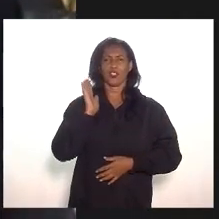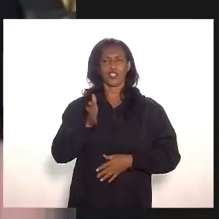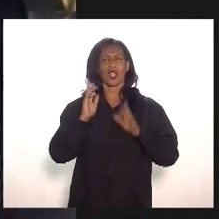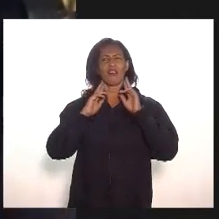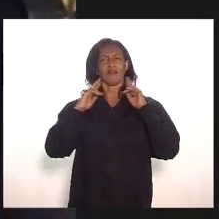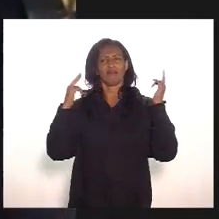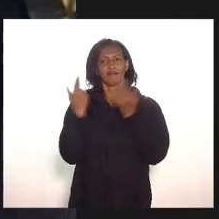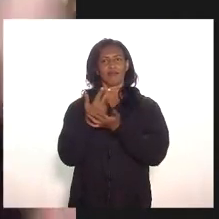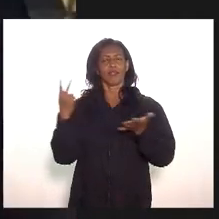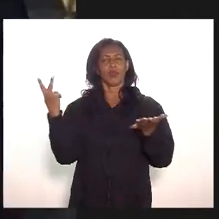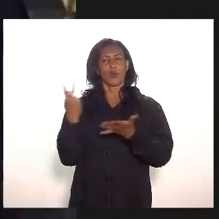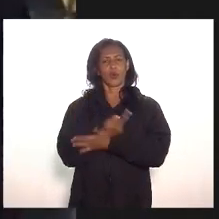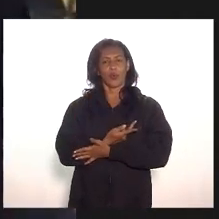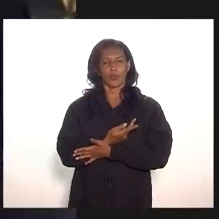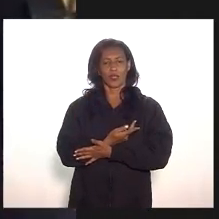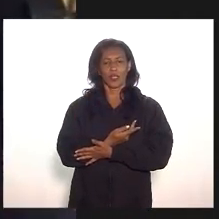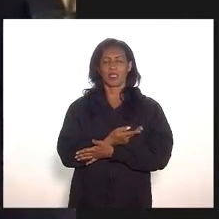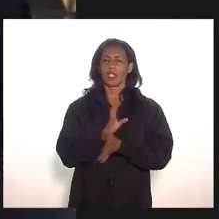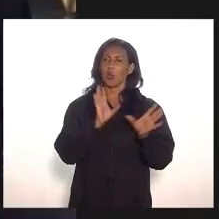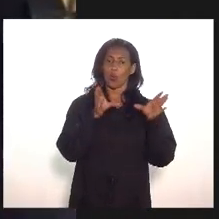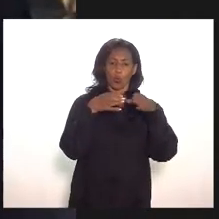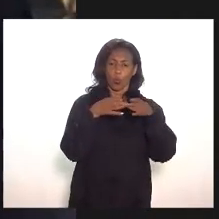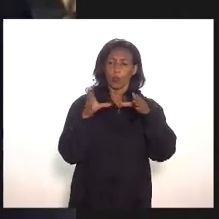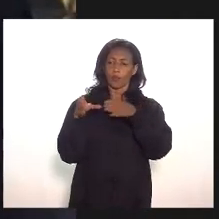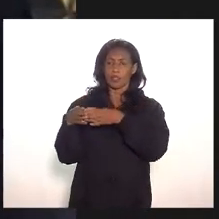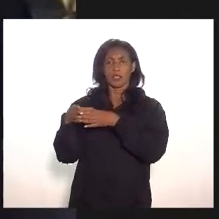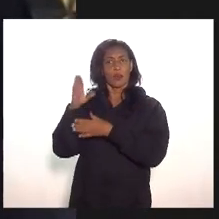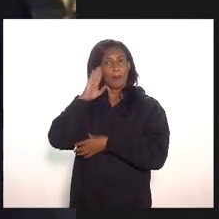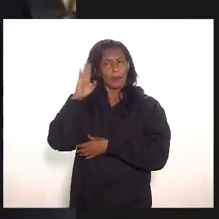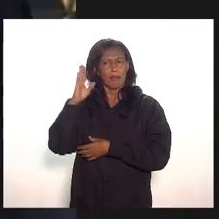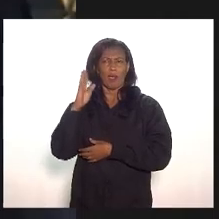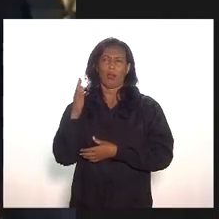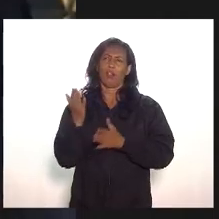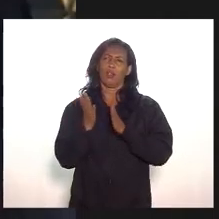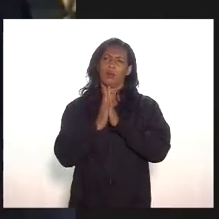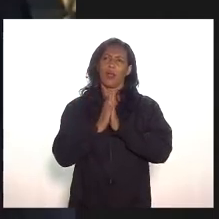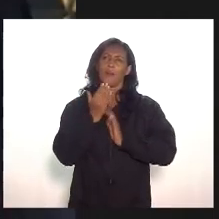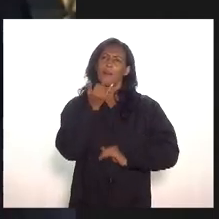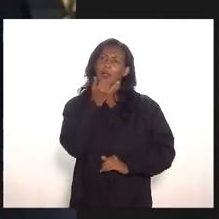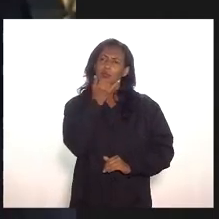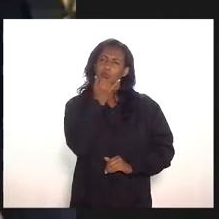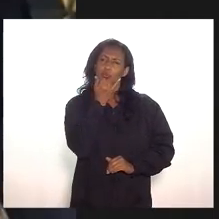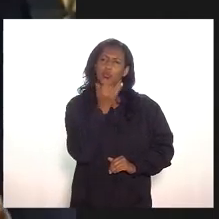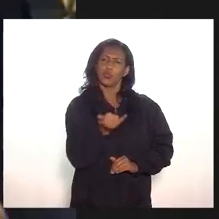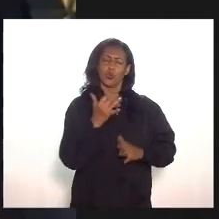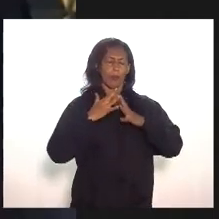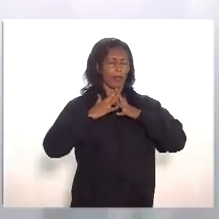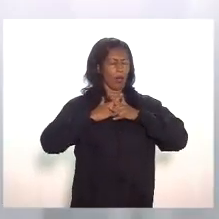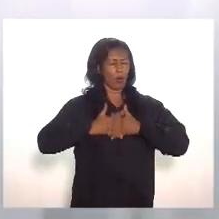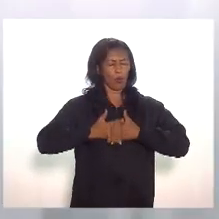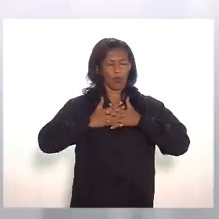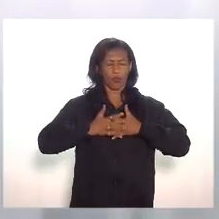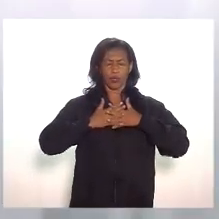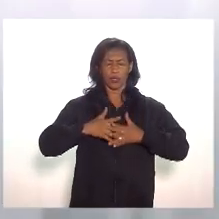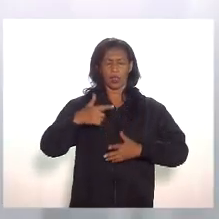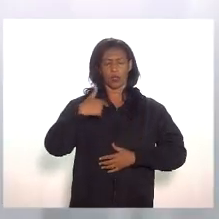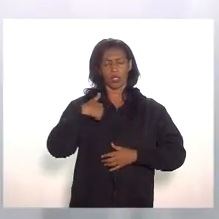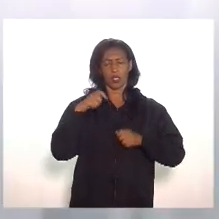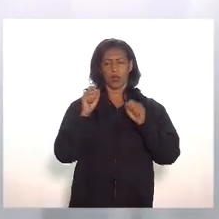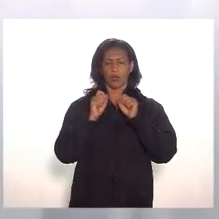reunião com as devidas comissões. Então, eu peço desculpas pela confusão que eu criei. Para concluir, deputada. Não